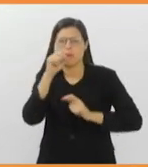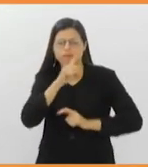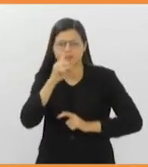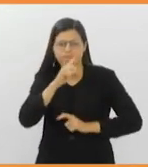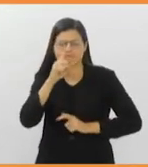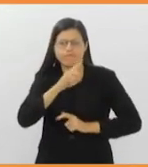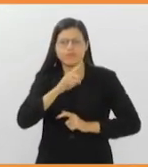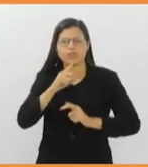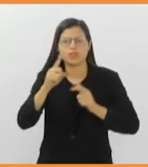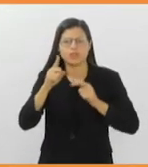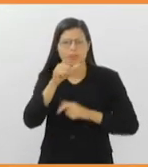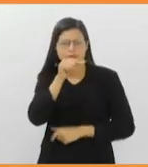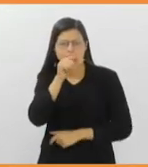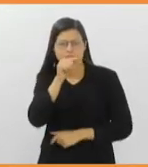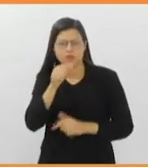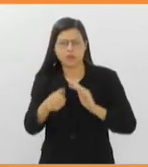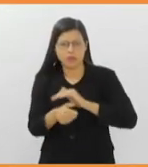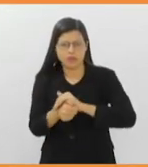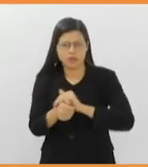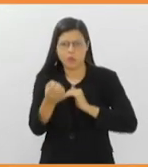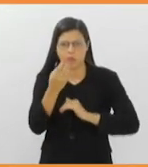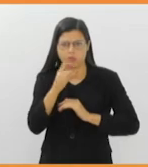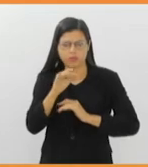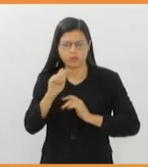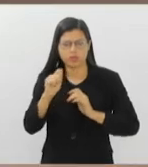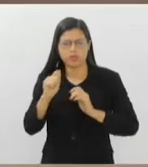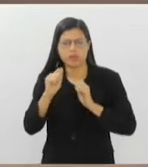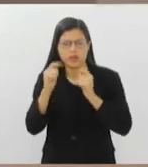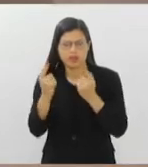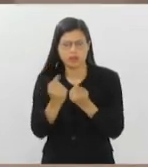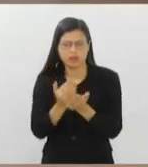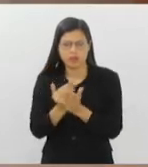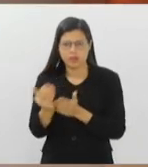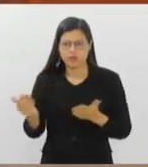e tartarugas. O Bom Dia Alerj começa agora.